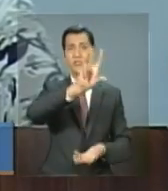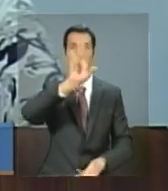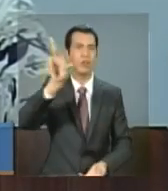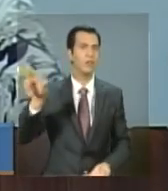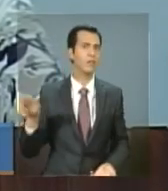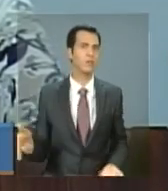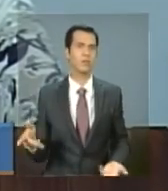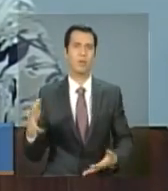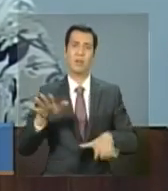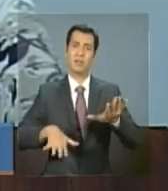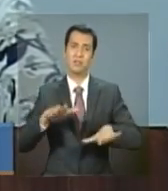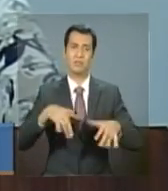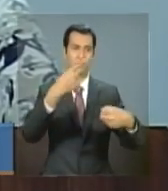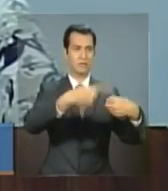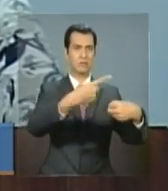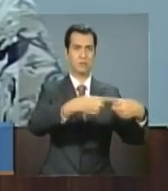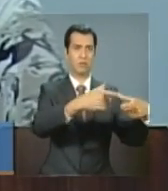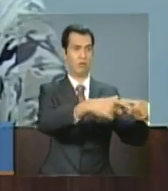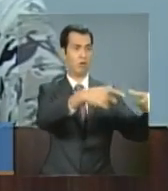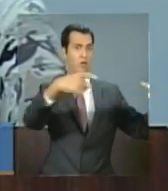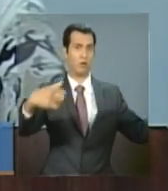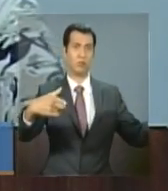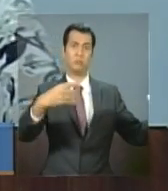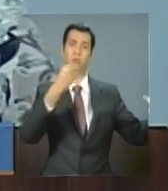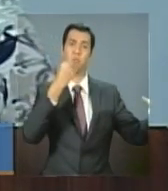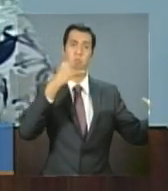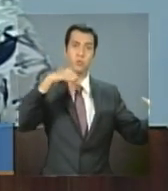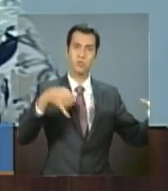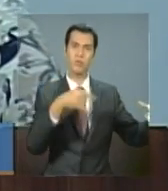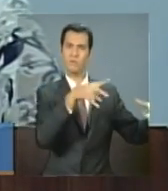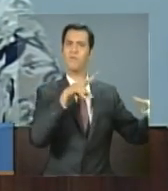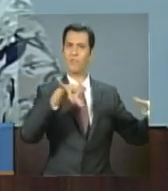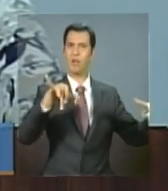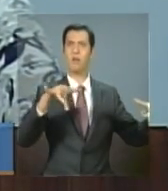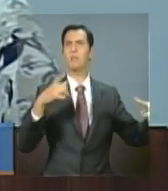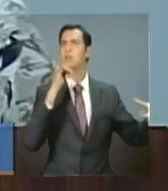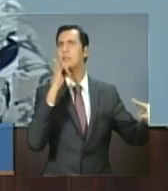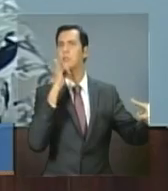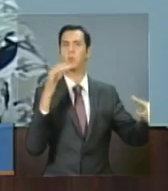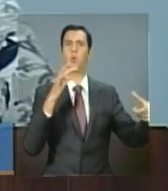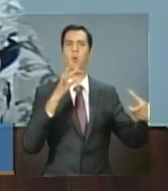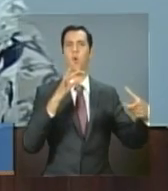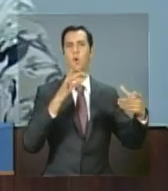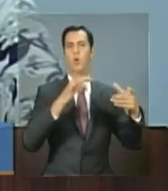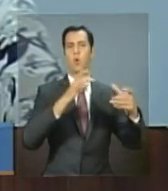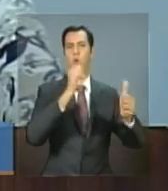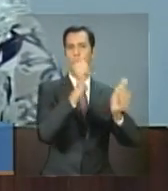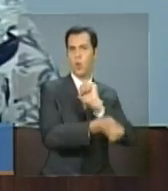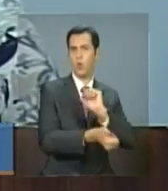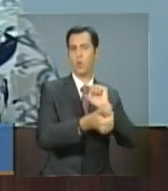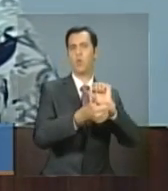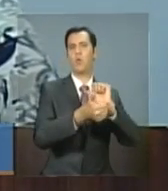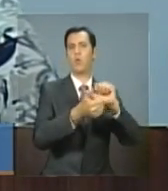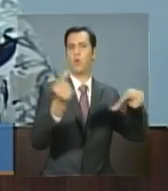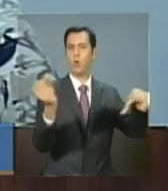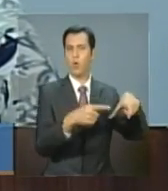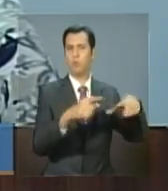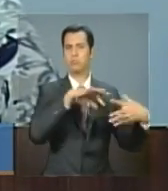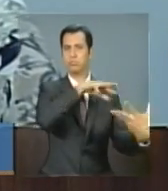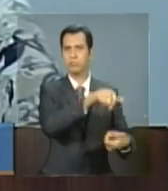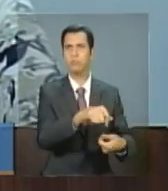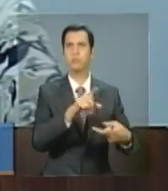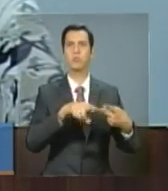em municípios de grande porte, que vão receber grandes eventos, como a Copa, como as Olimpíadas, nós estamos tendo ampliação